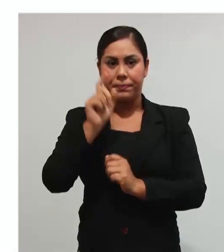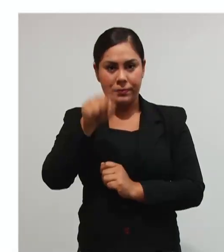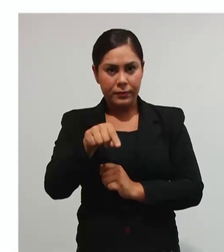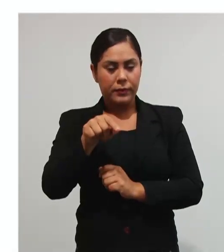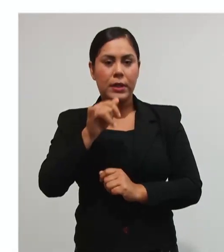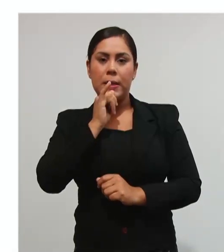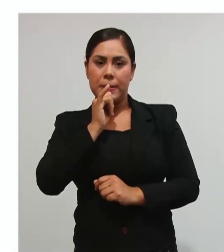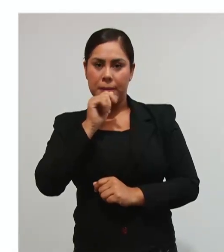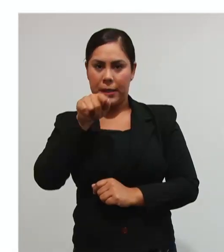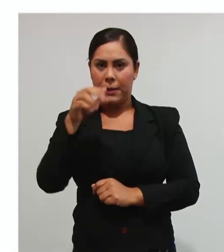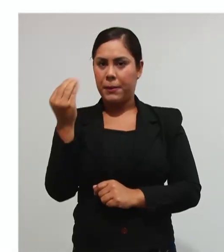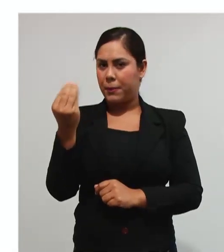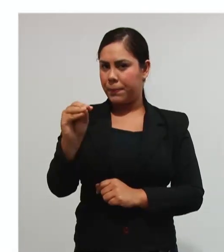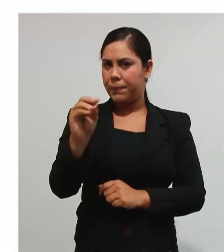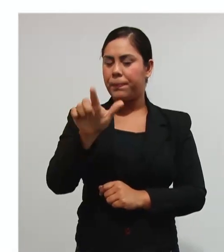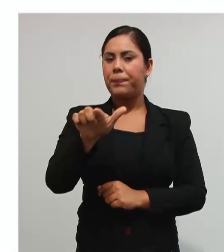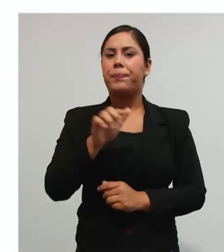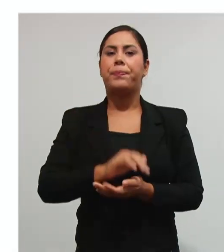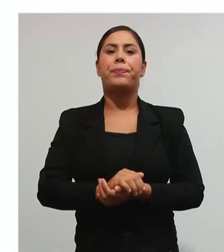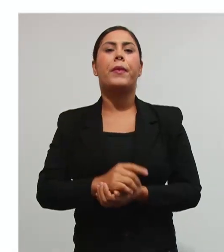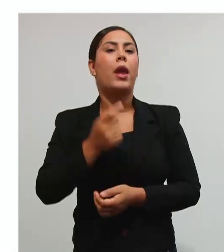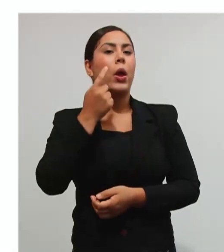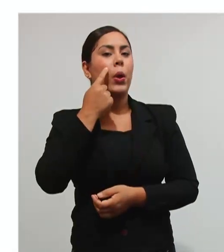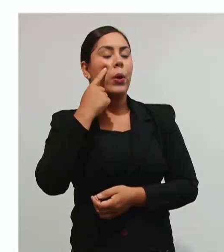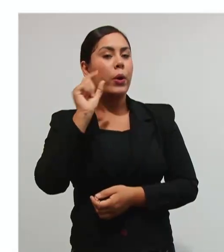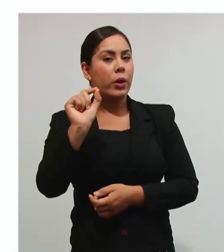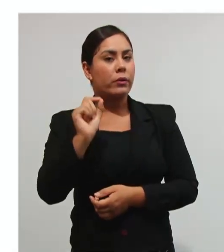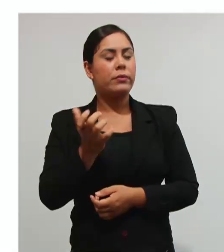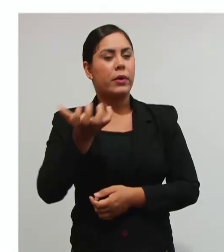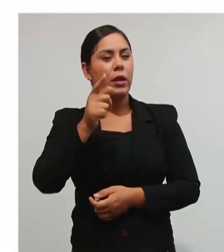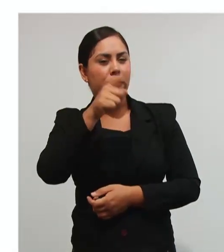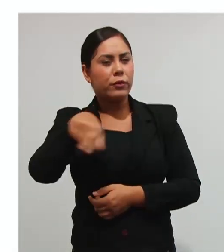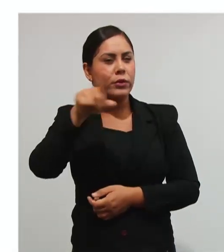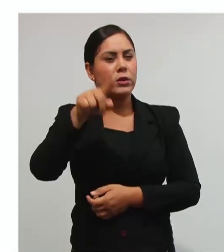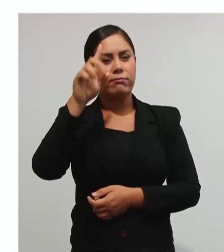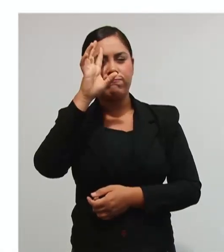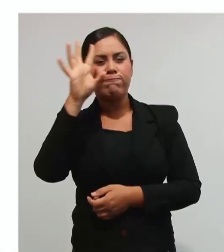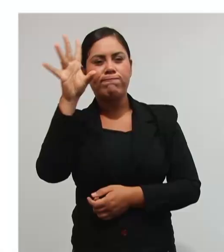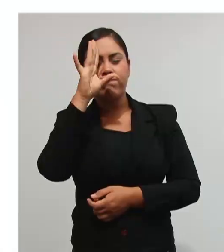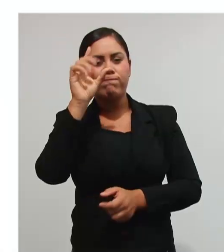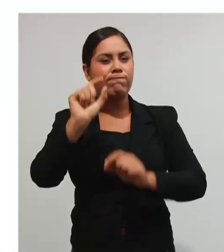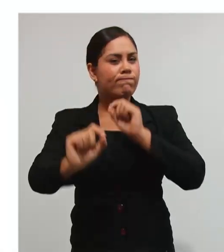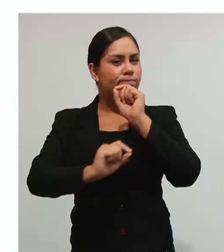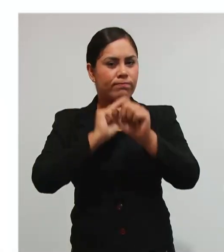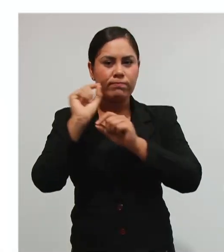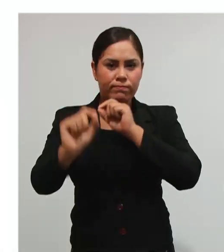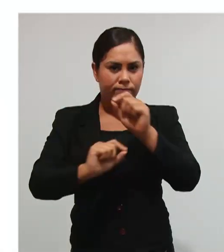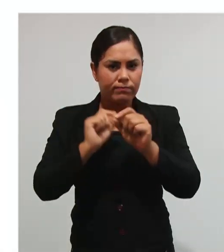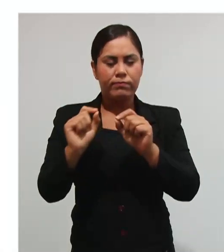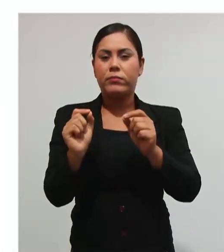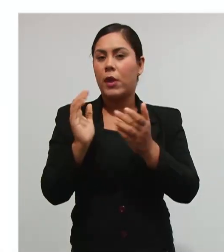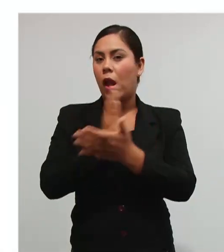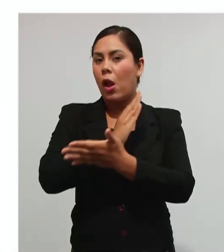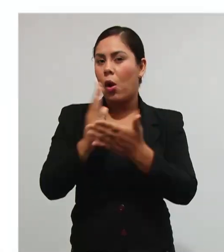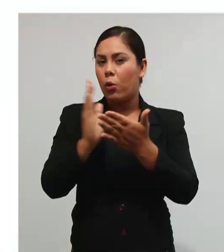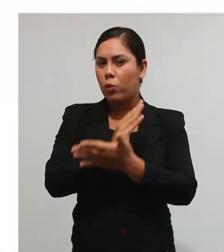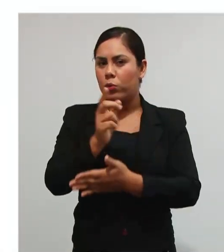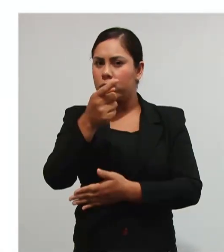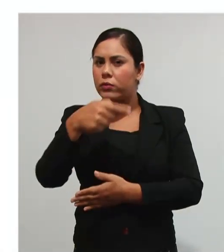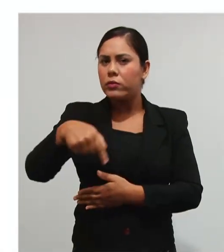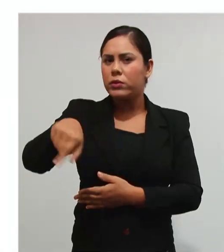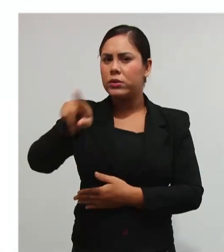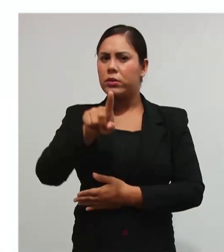Esse exemplo que eu coloquei aqui, olha, eu quero que vocês imaginem o seguinte. Algum de vocês